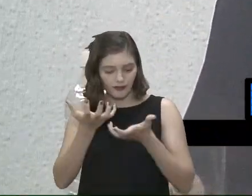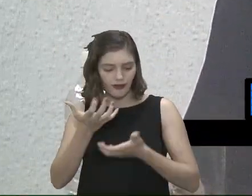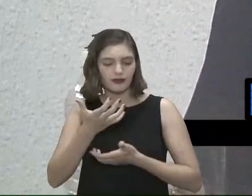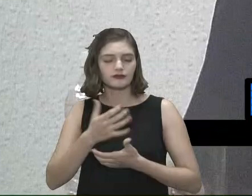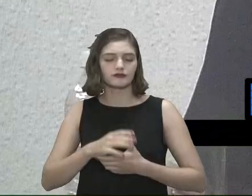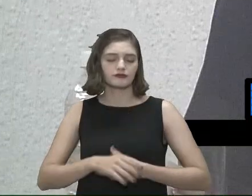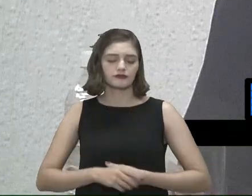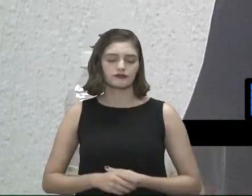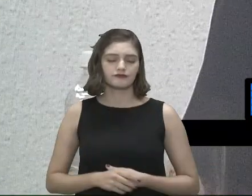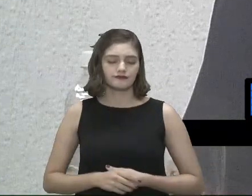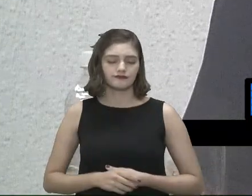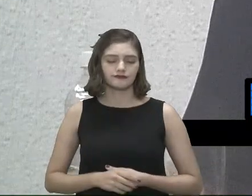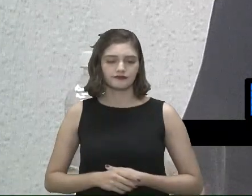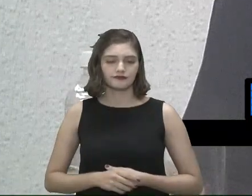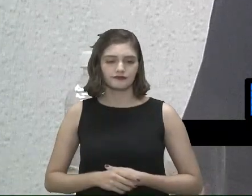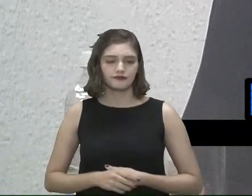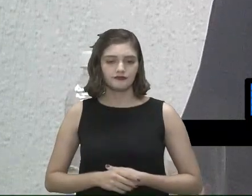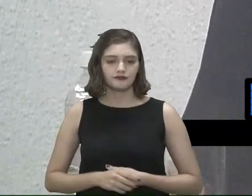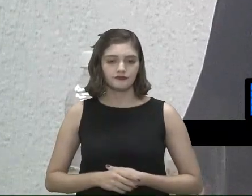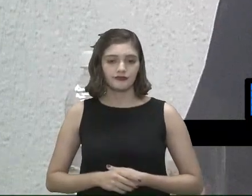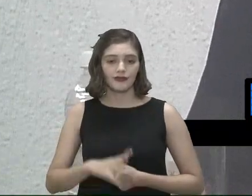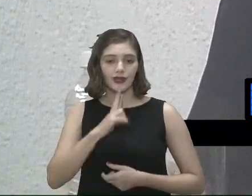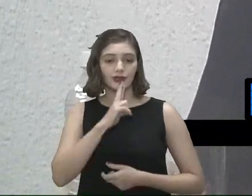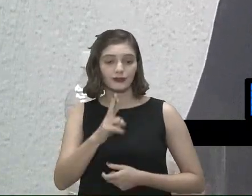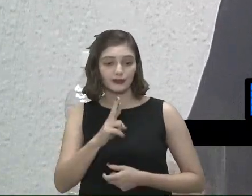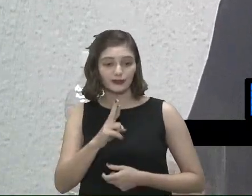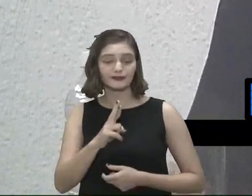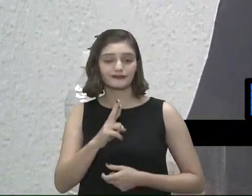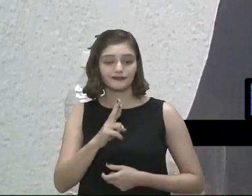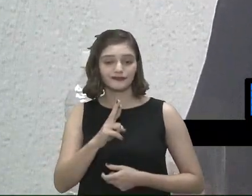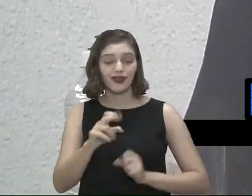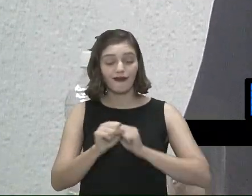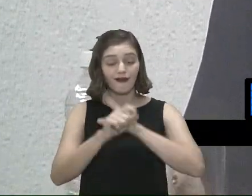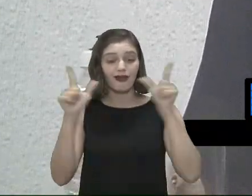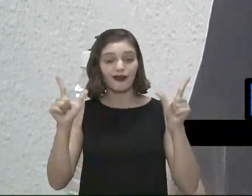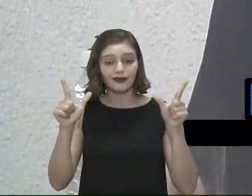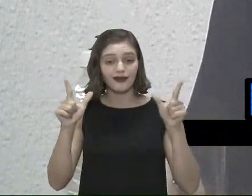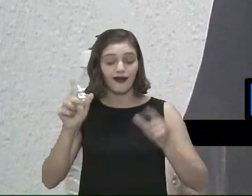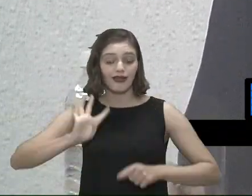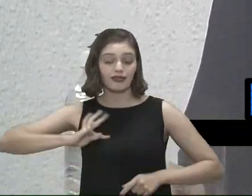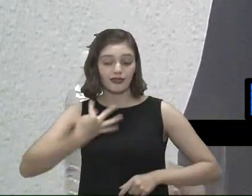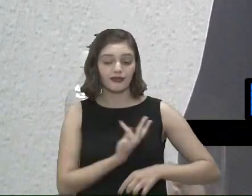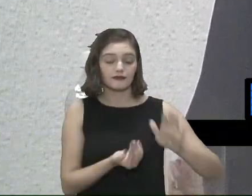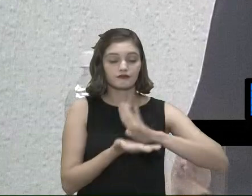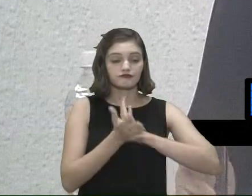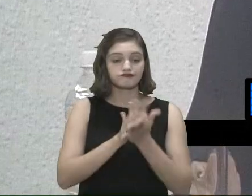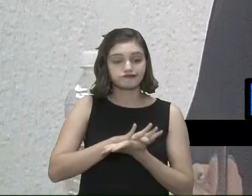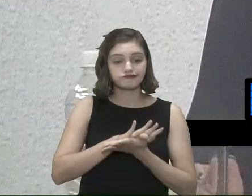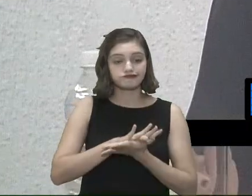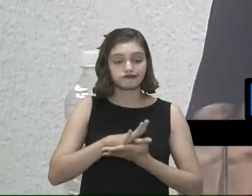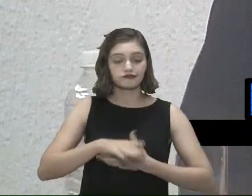chamada? A resposta é bem óbvia, e eu já disse, é transfobia.